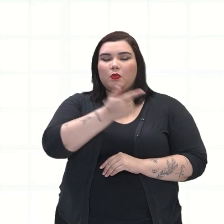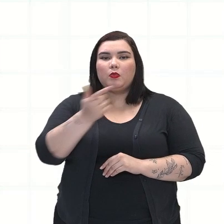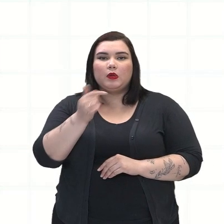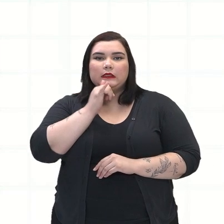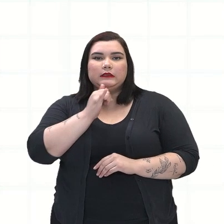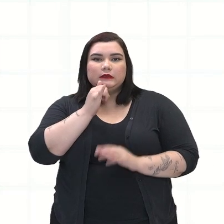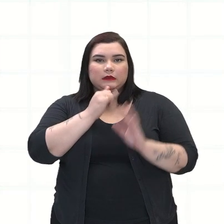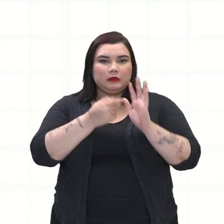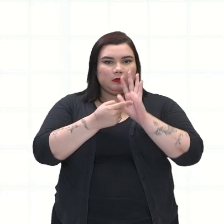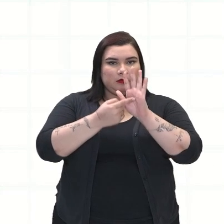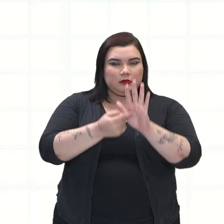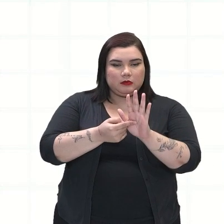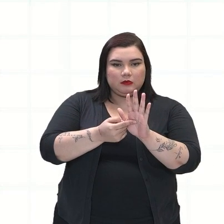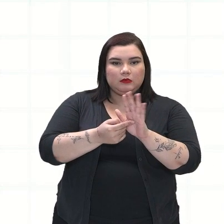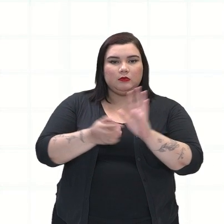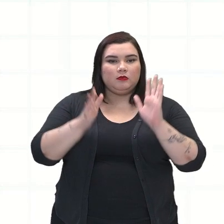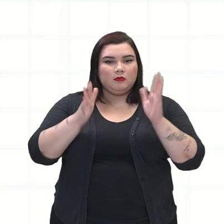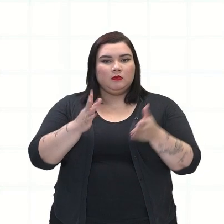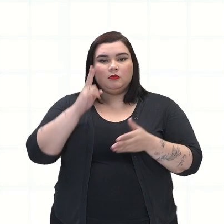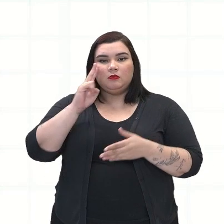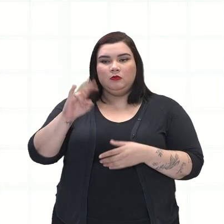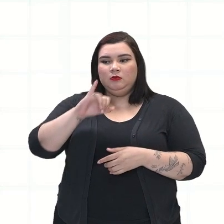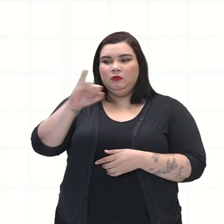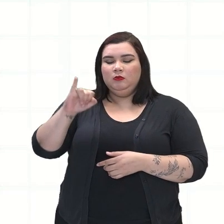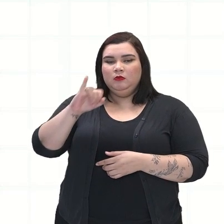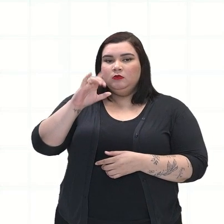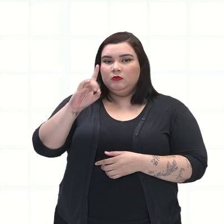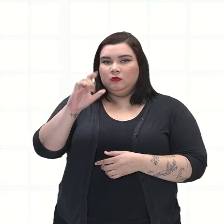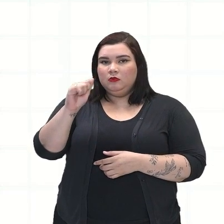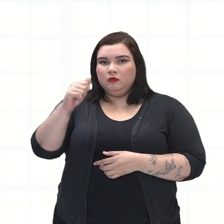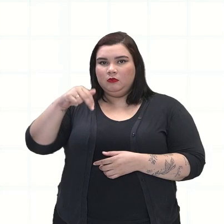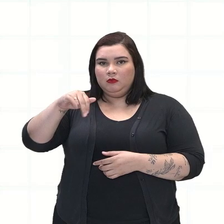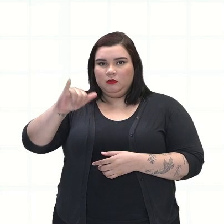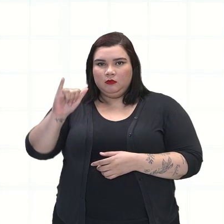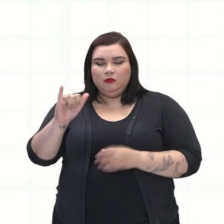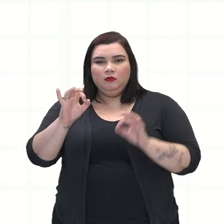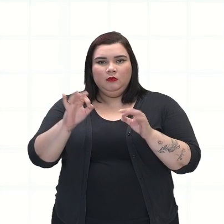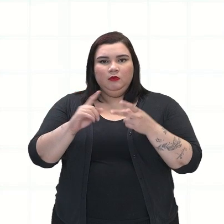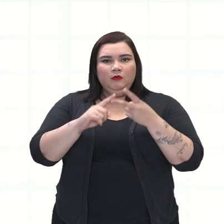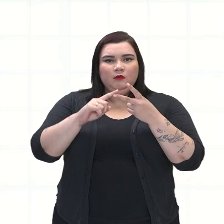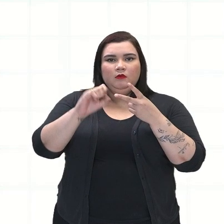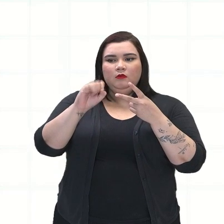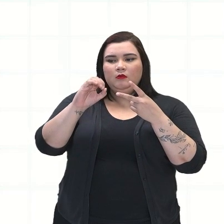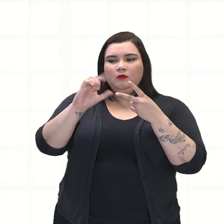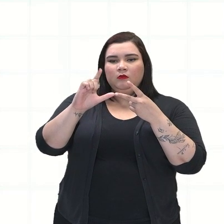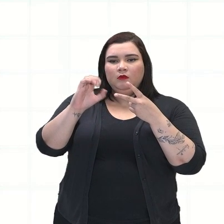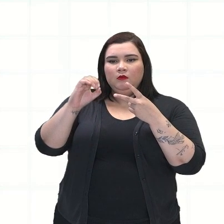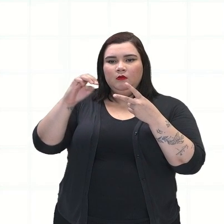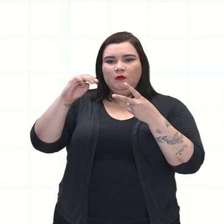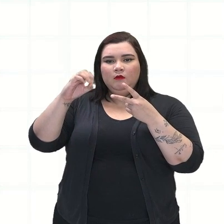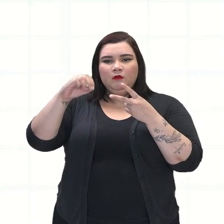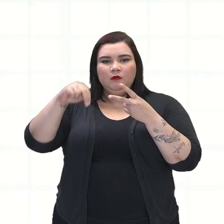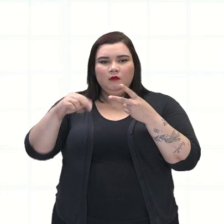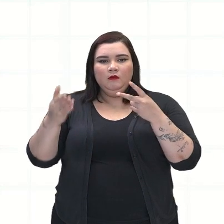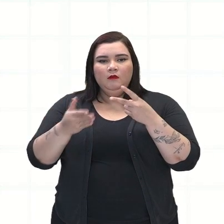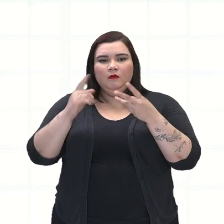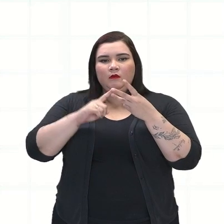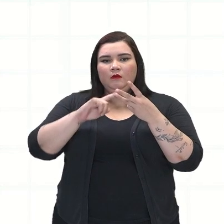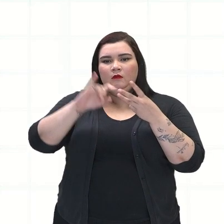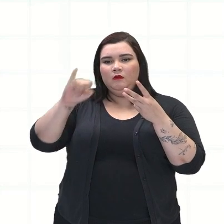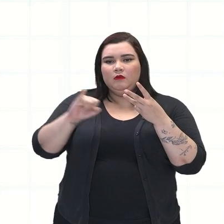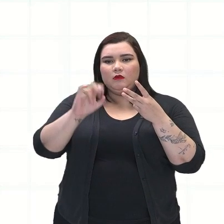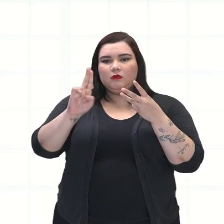para vocês. Já vimos a Dani, o Solomon e agora a Júlia.